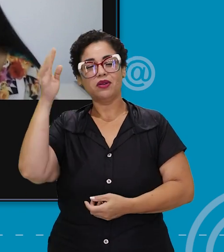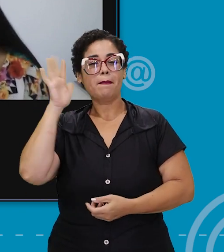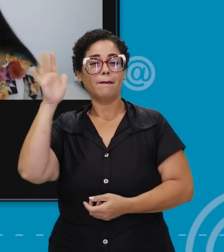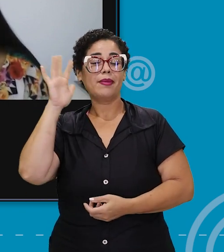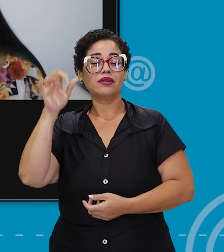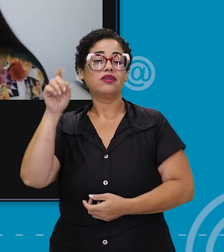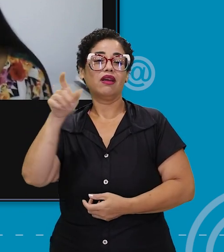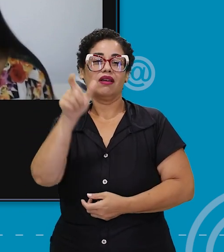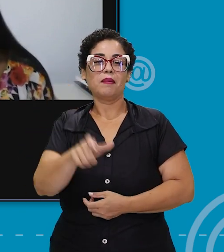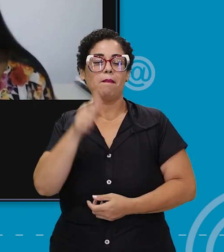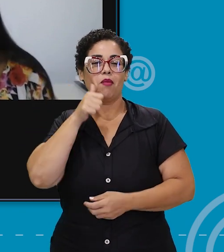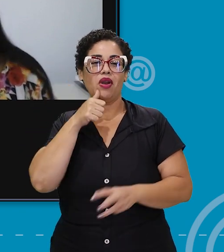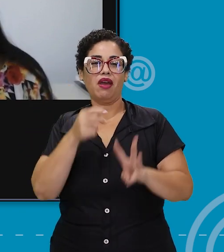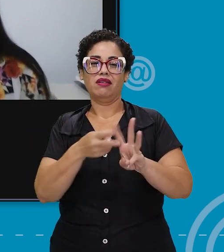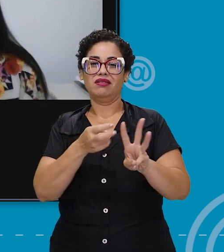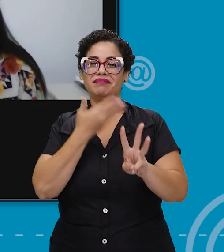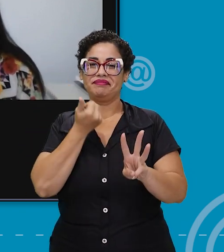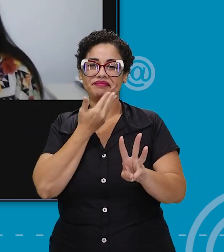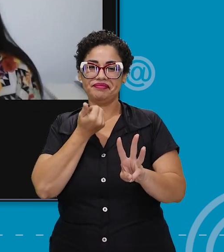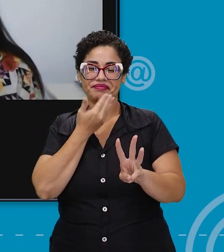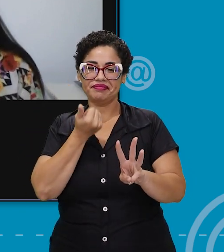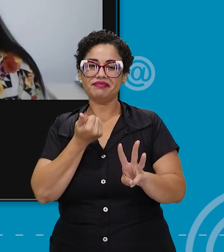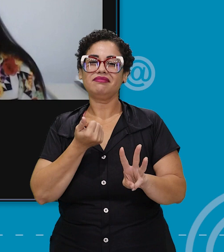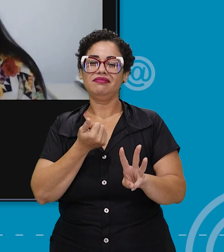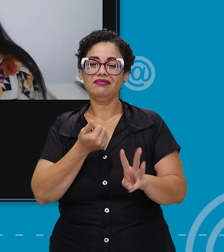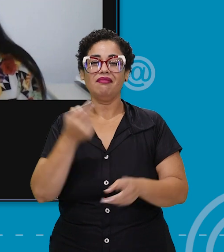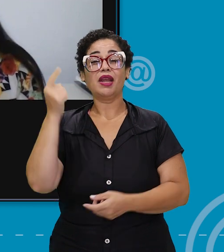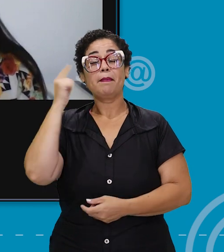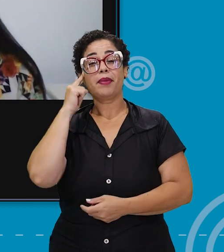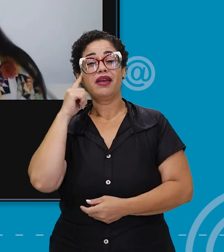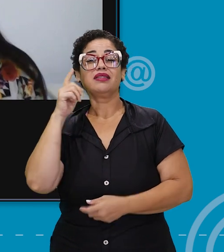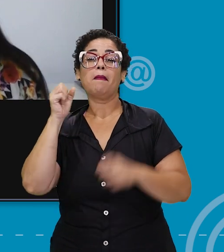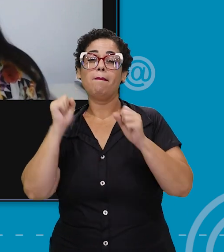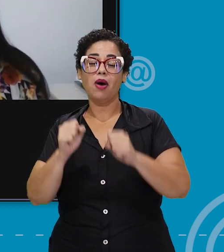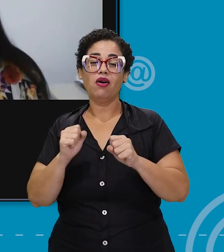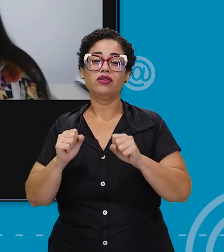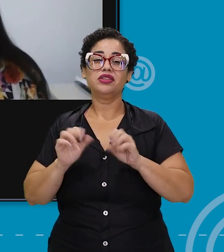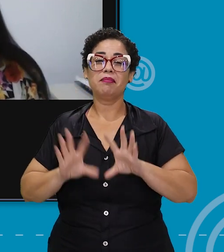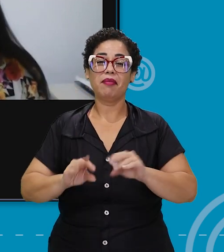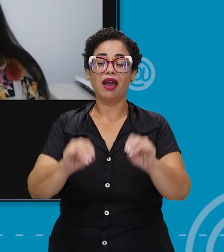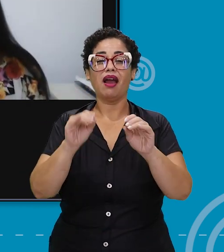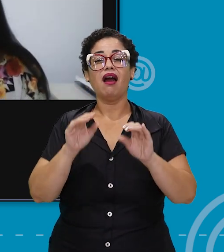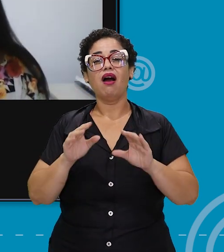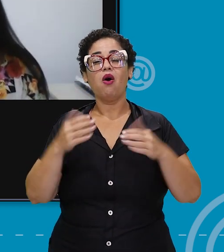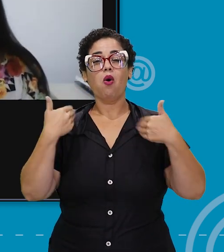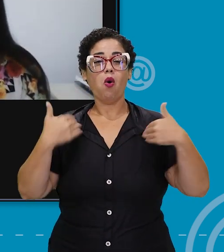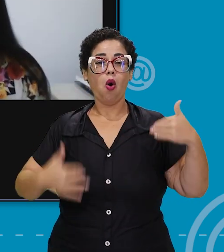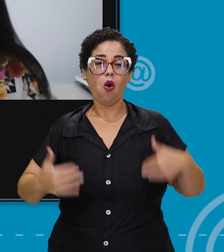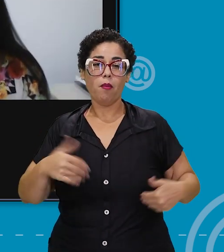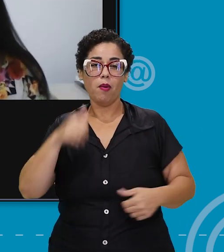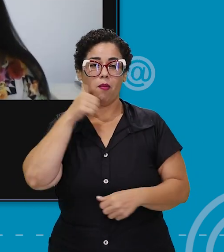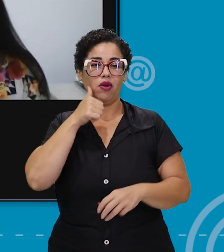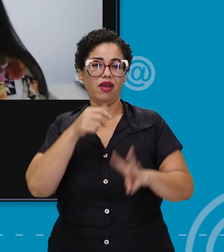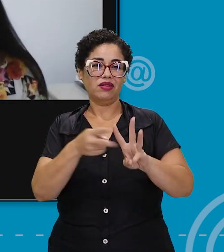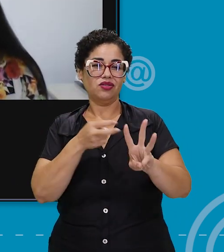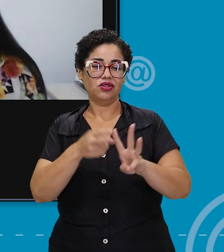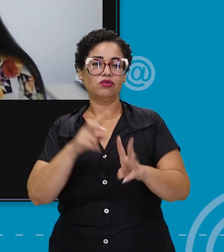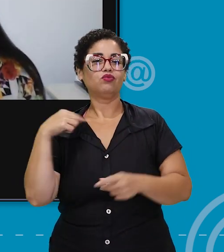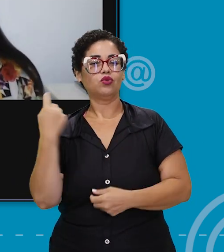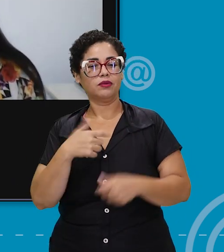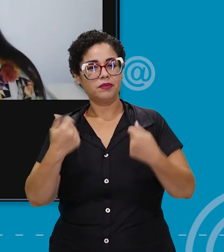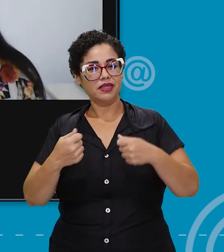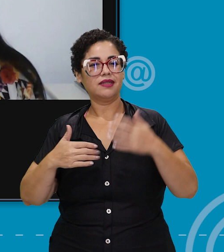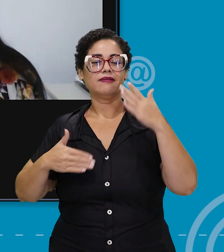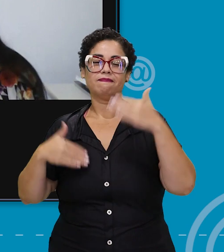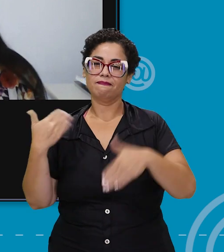as pessoas imaginam que sejam as mulheres indígenas, de como que as pessoas acham que pode tratar o corpo das mulheres indígenas. Então,